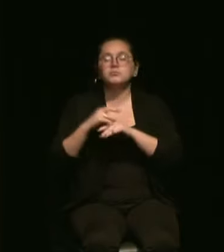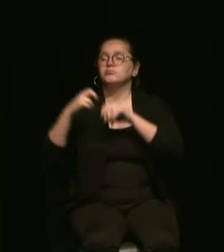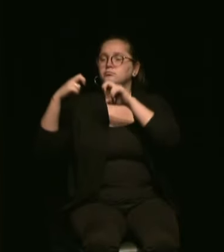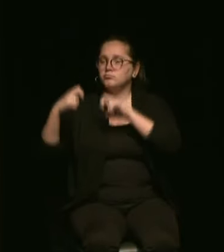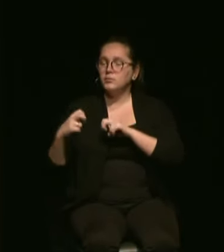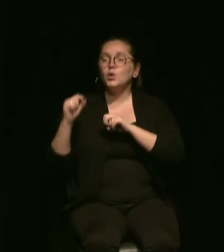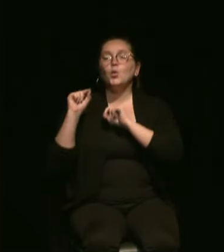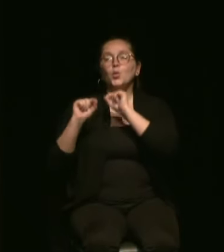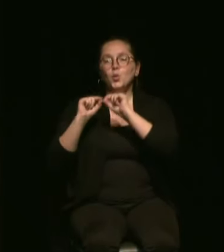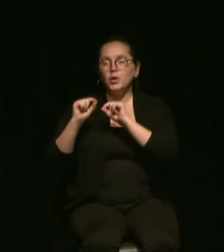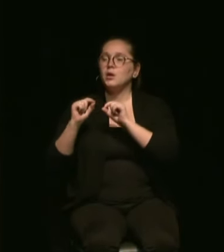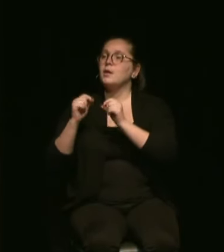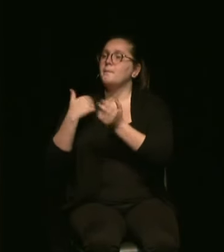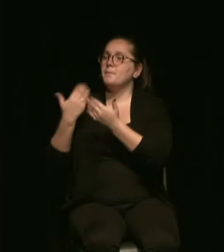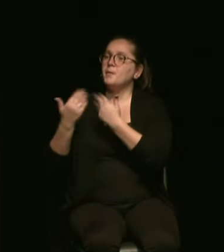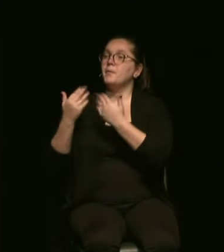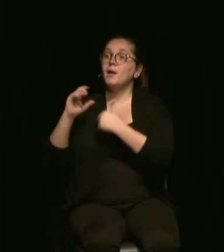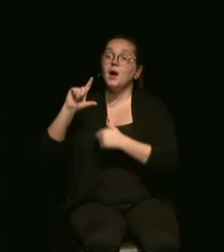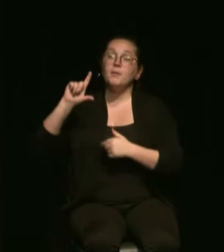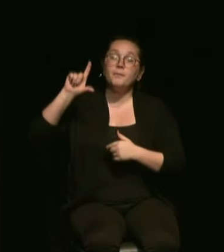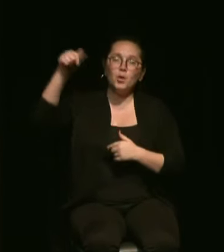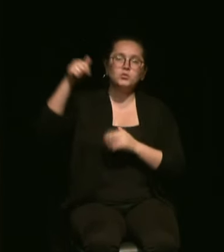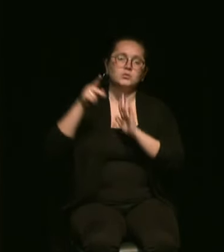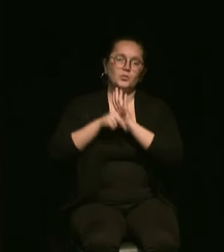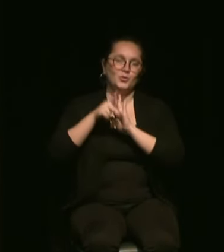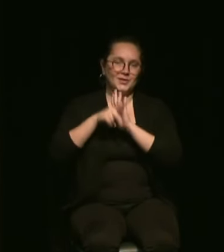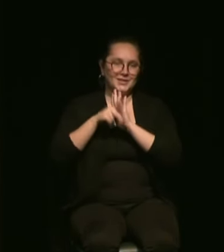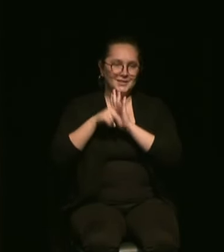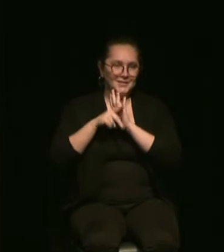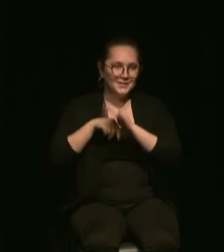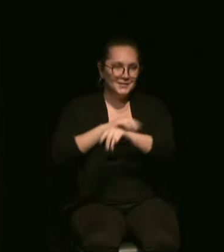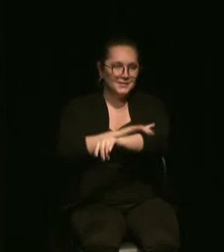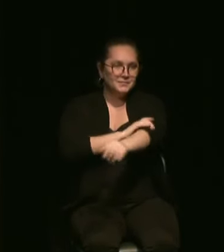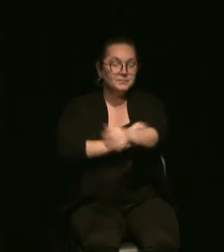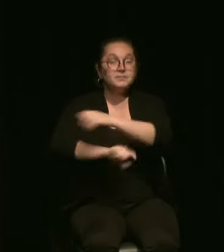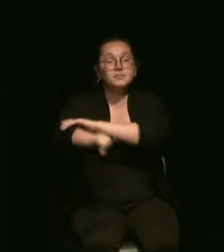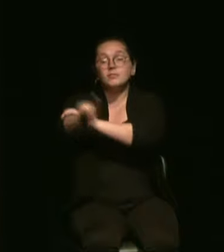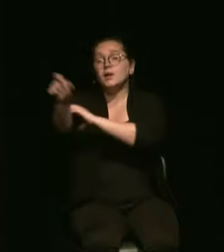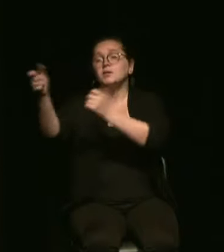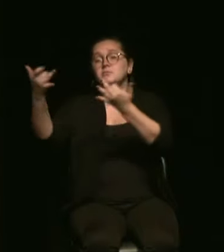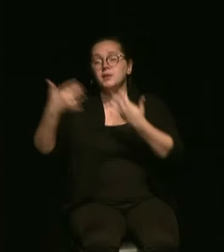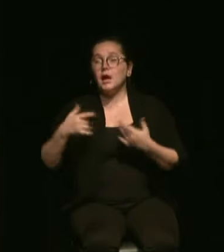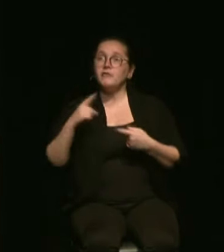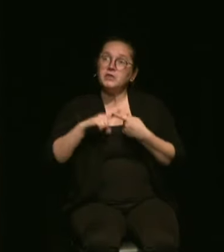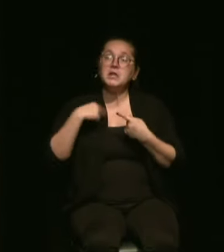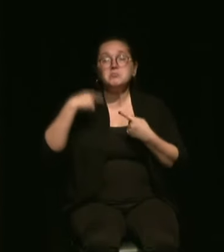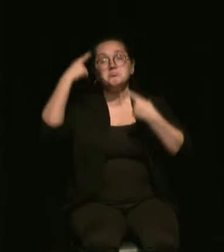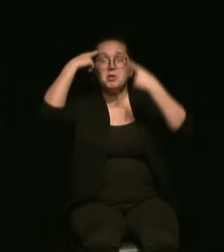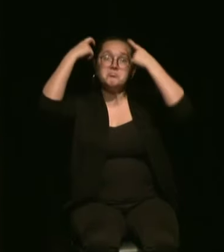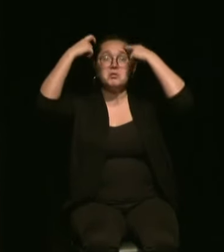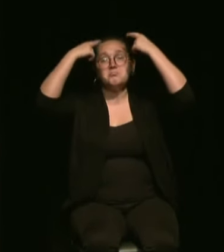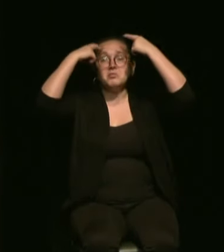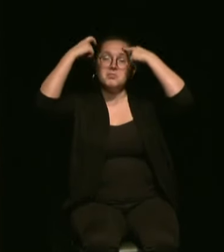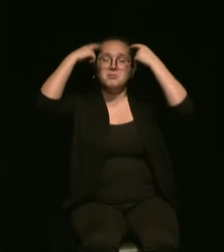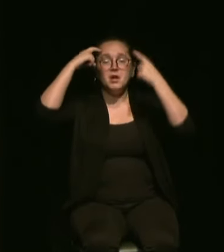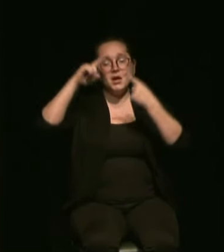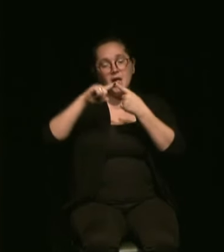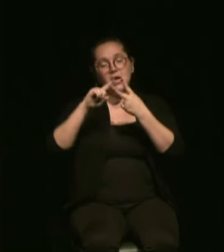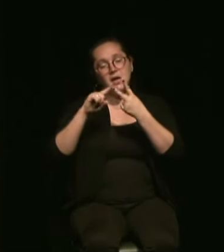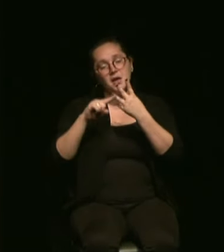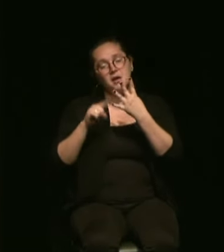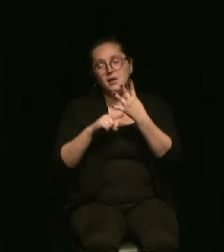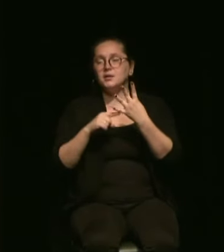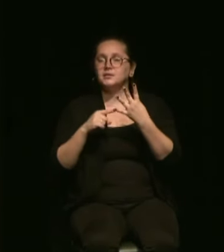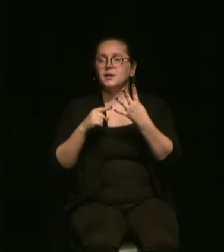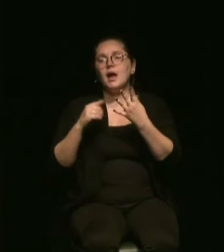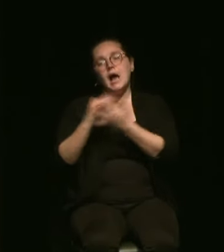para discutir qual seria o próximo projeto dele. E aí ele dizia, eu tenho essa ideia, aquela outra, algumas ideias que ele já tinha trazido antes, mas que